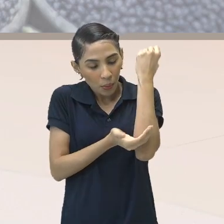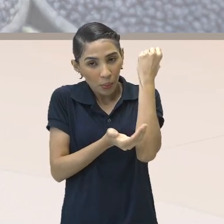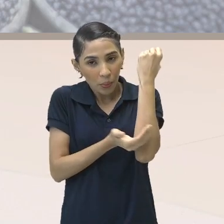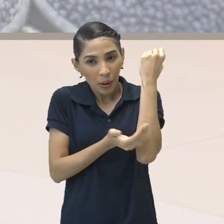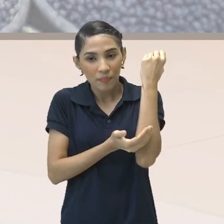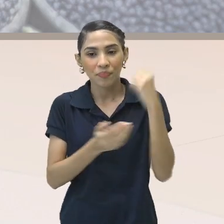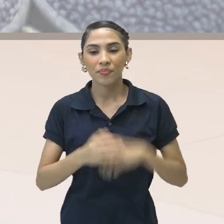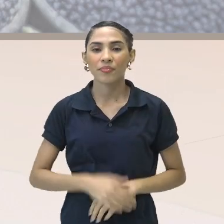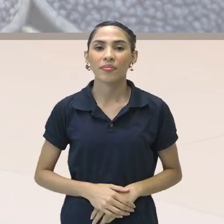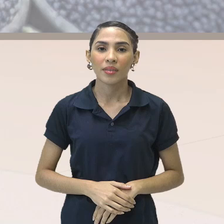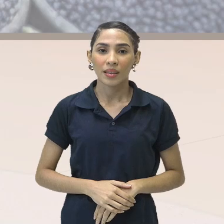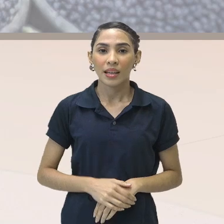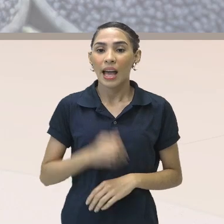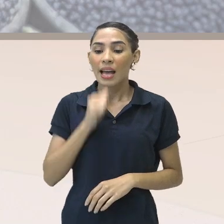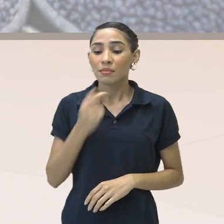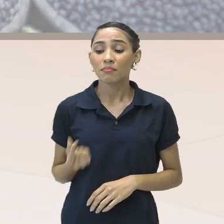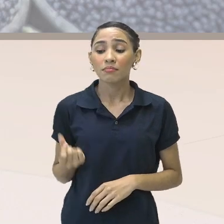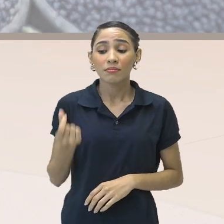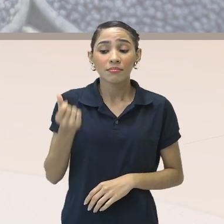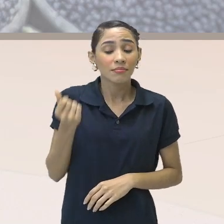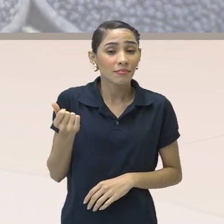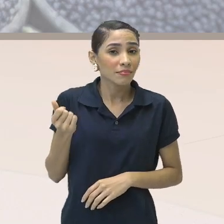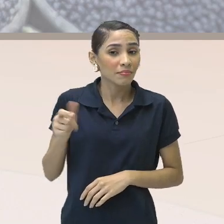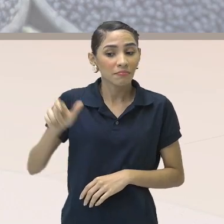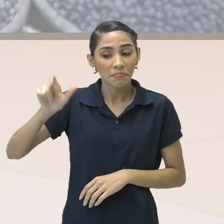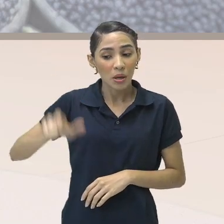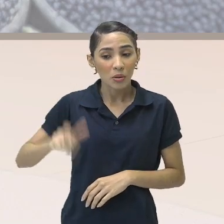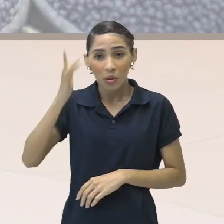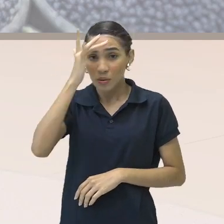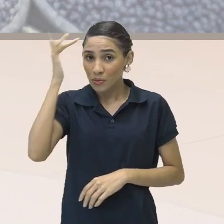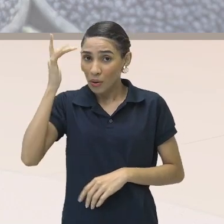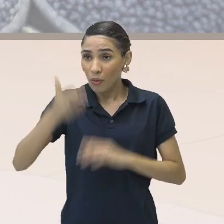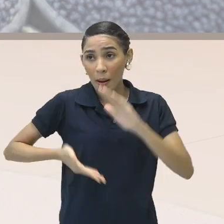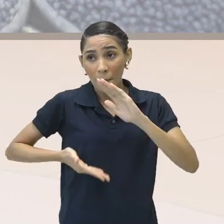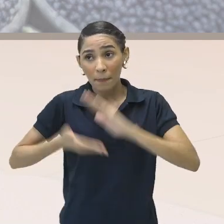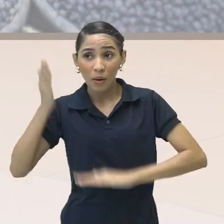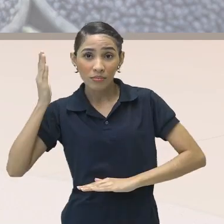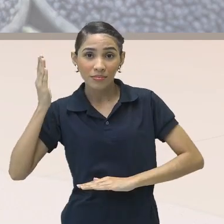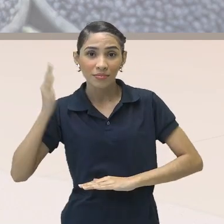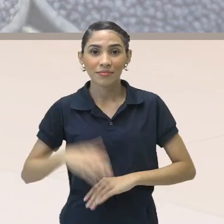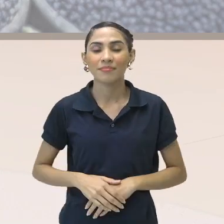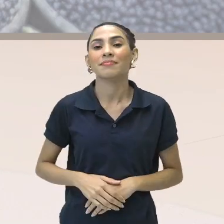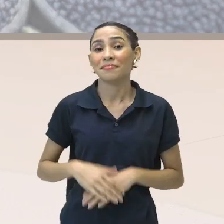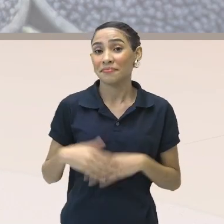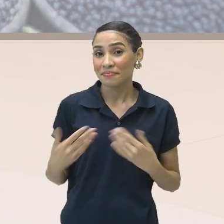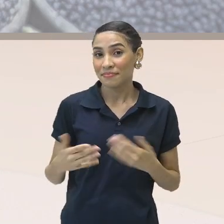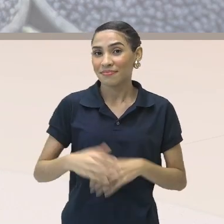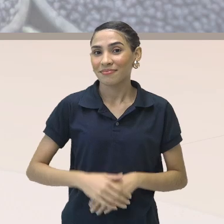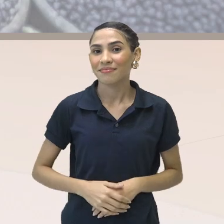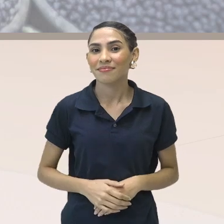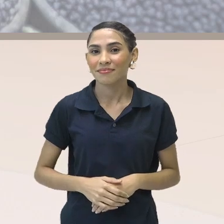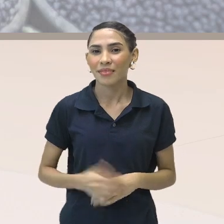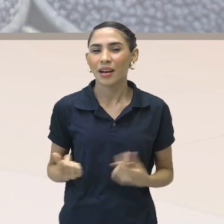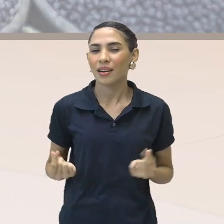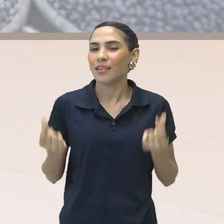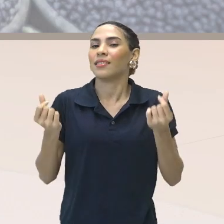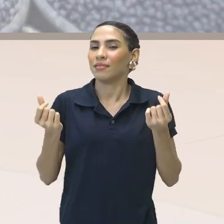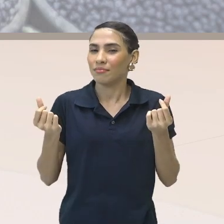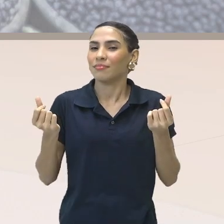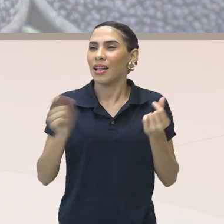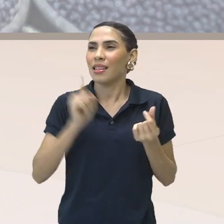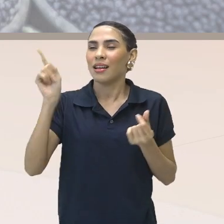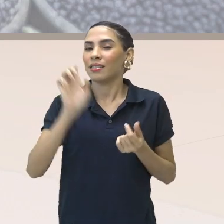aqui, né, dava aqui uma graninha para quem estava aqui e vamos mandar embora lá para ganhar nossa grana lá